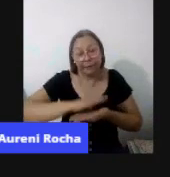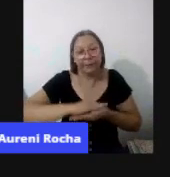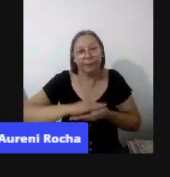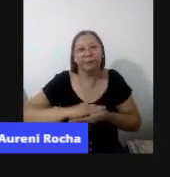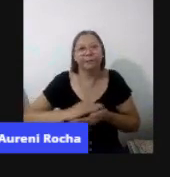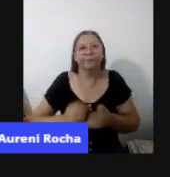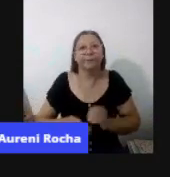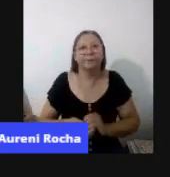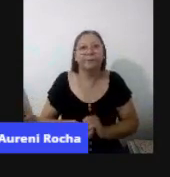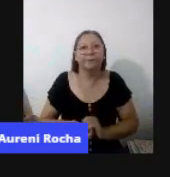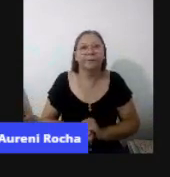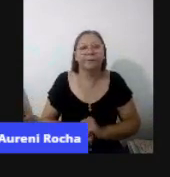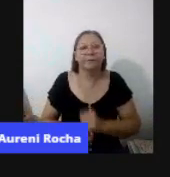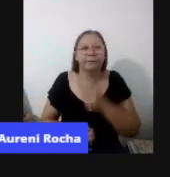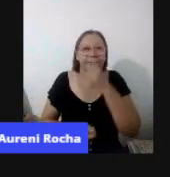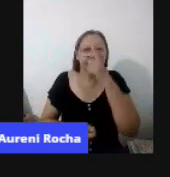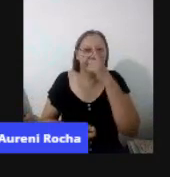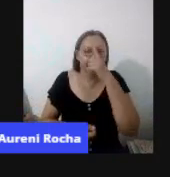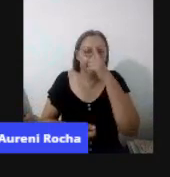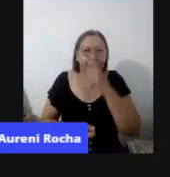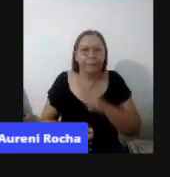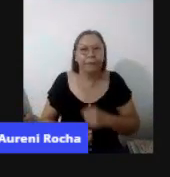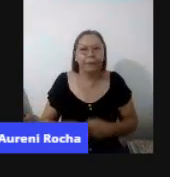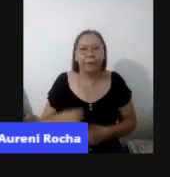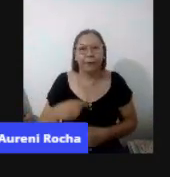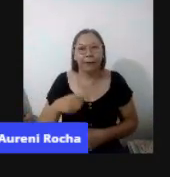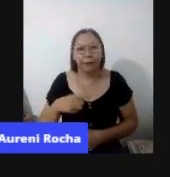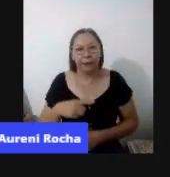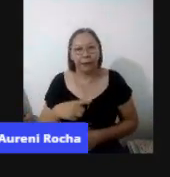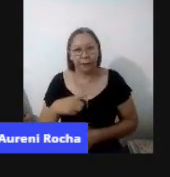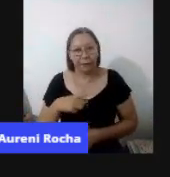algumas possibilidades para vocês melhorarem